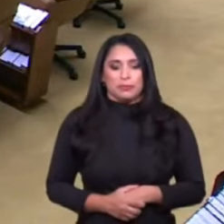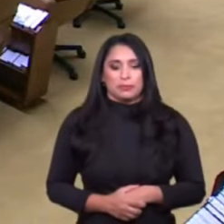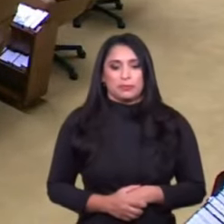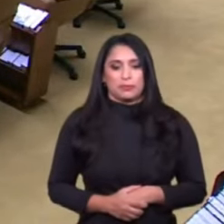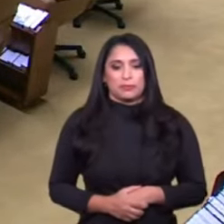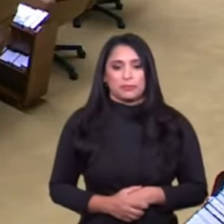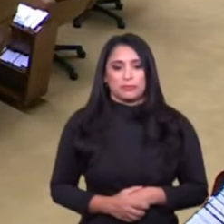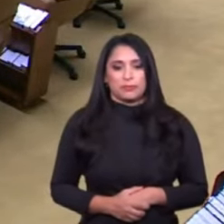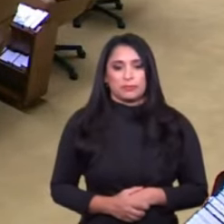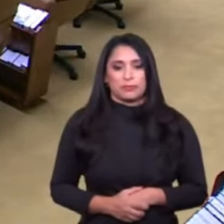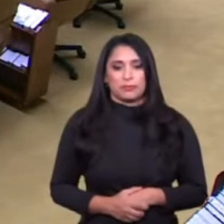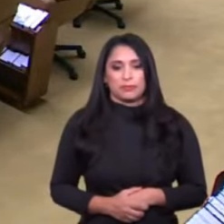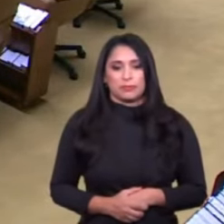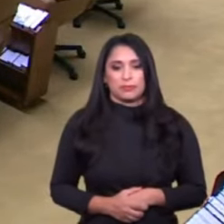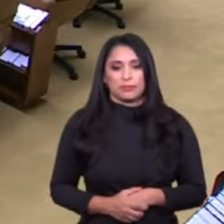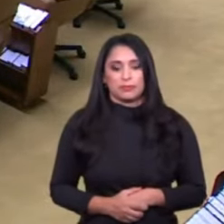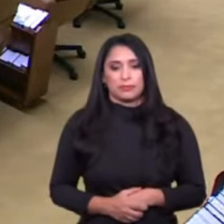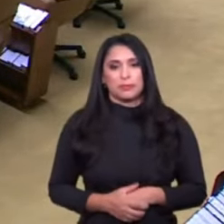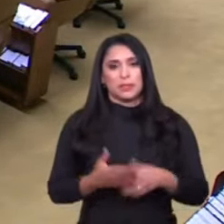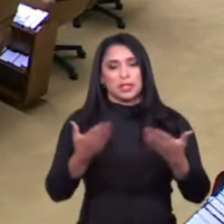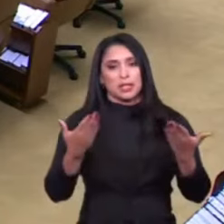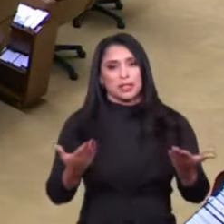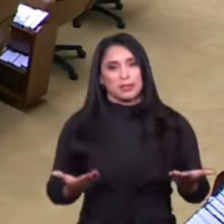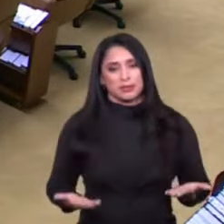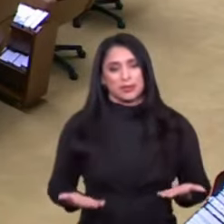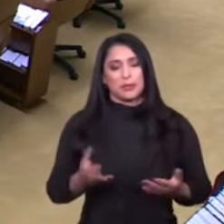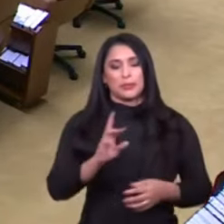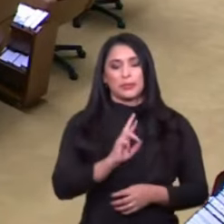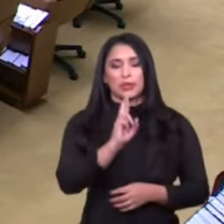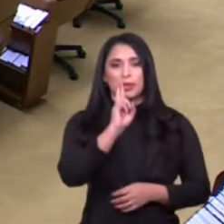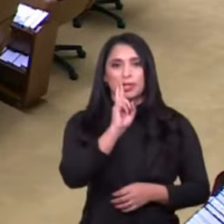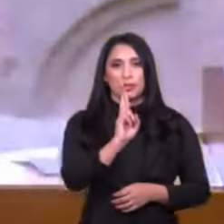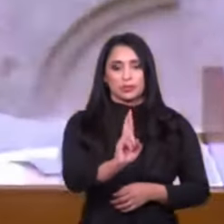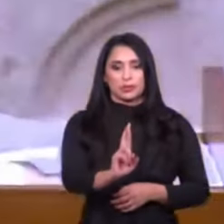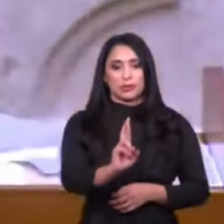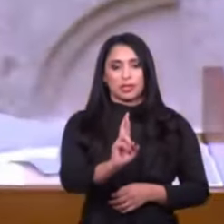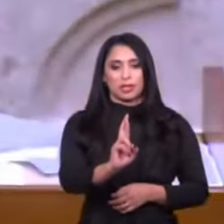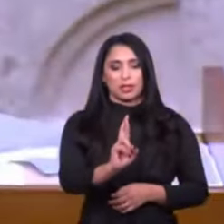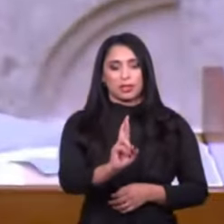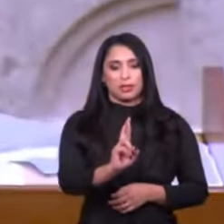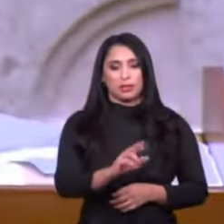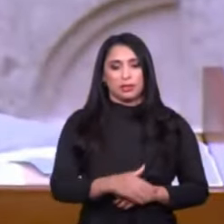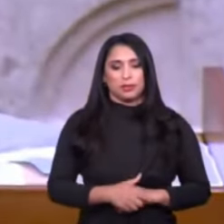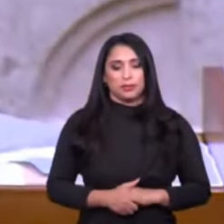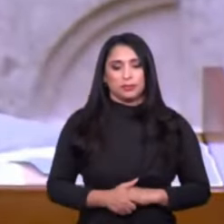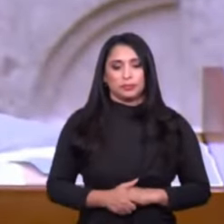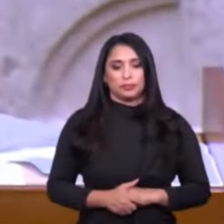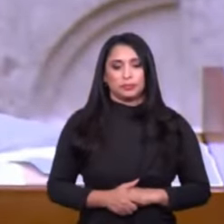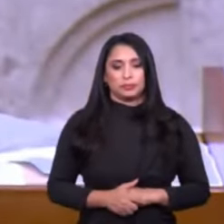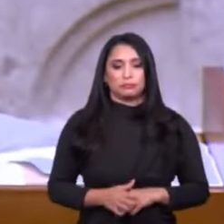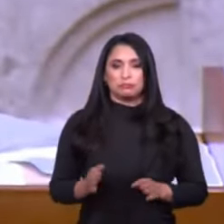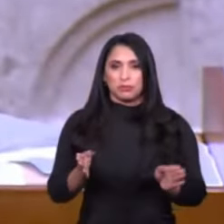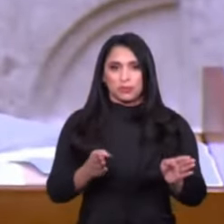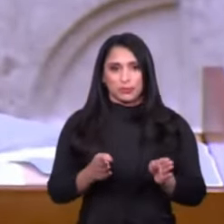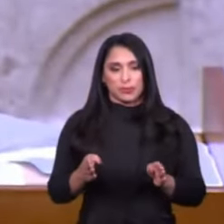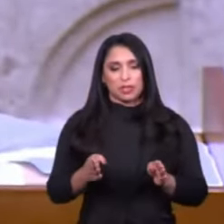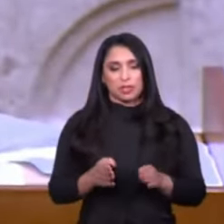Muito bem. Proclamo, então, o resultado provisório.